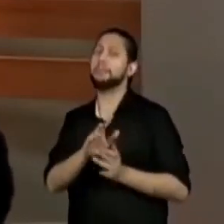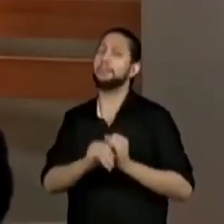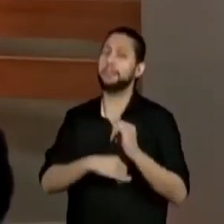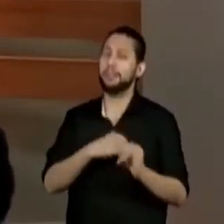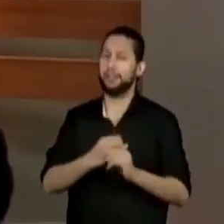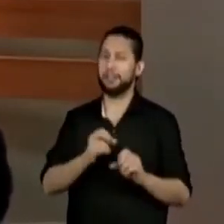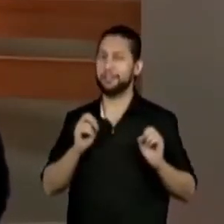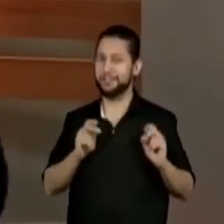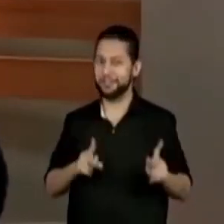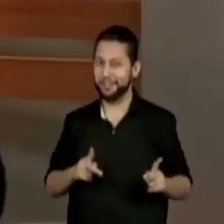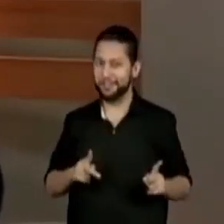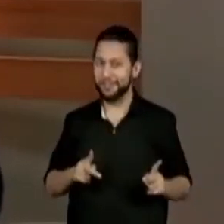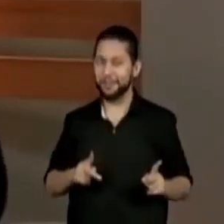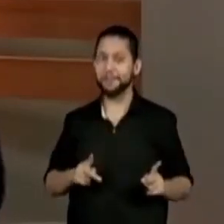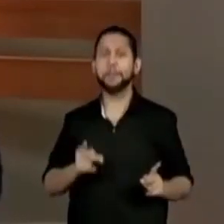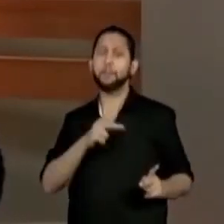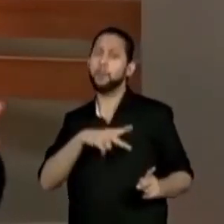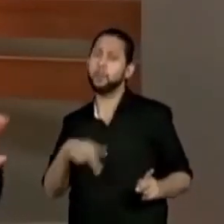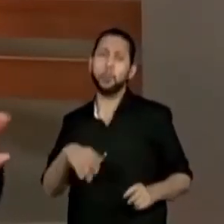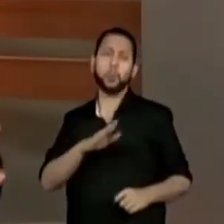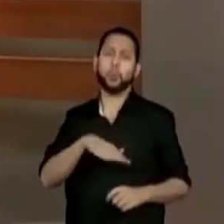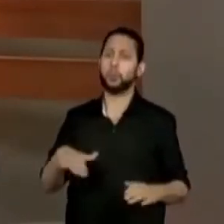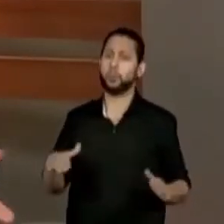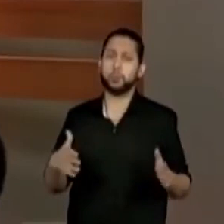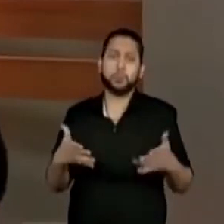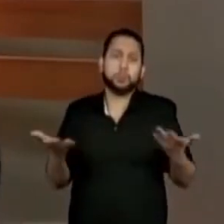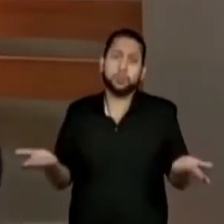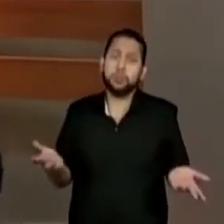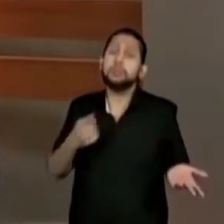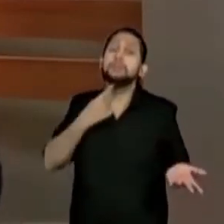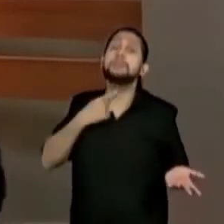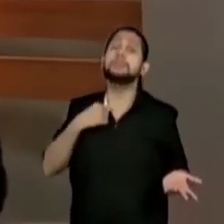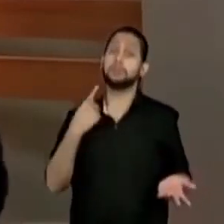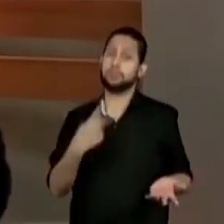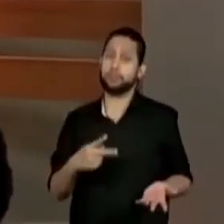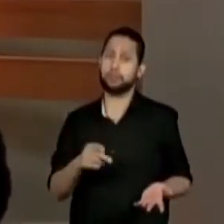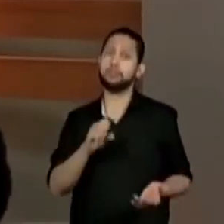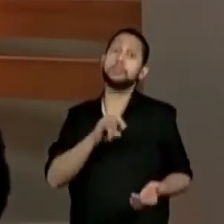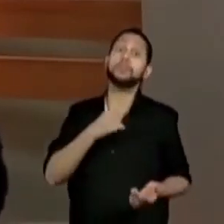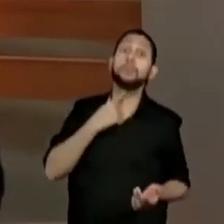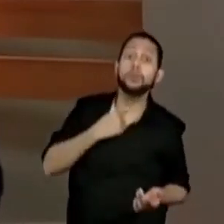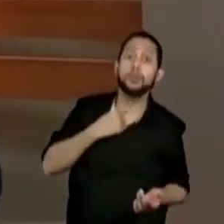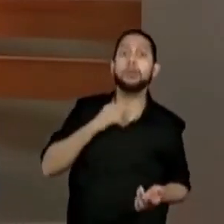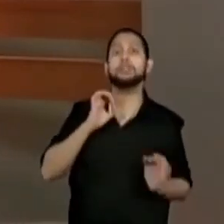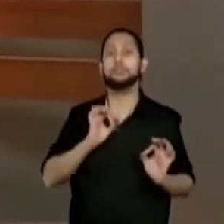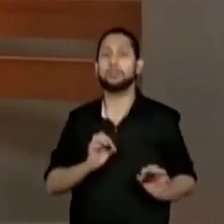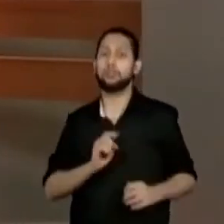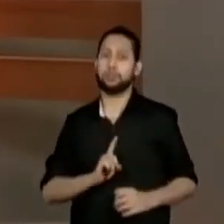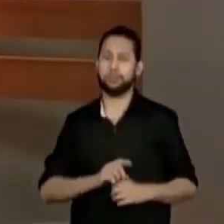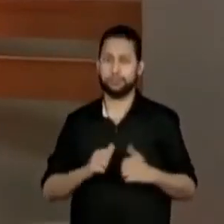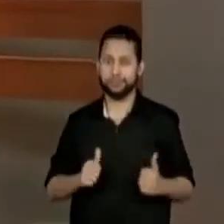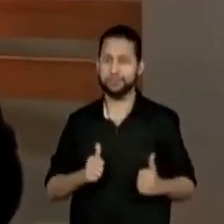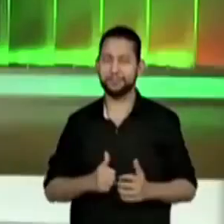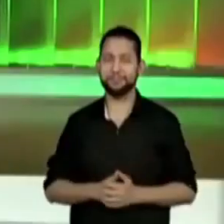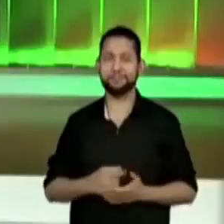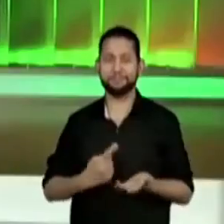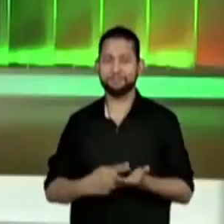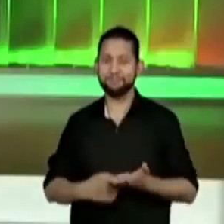suas anotações professores e alunos Claro é facultativo é só se o professor ou aluno quiser